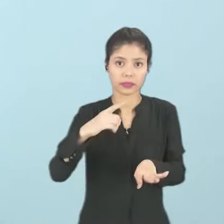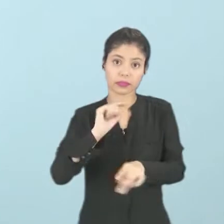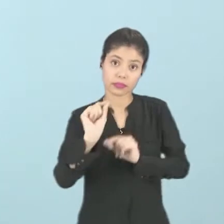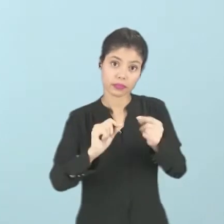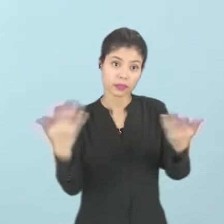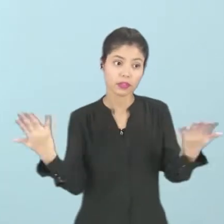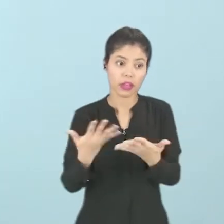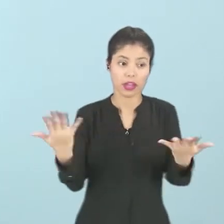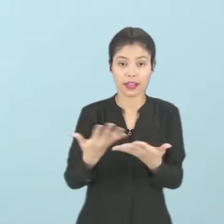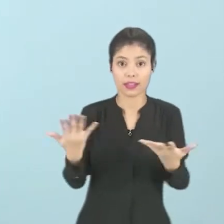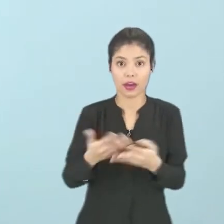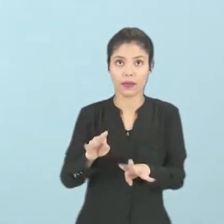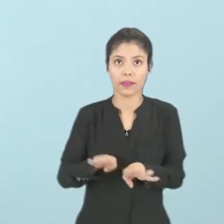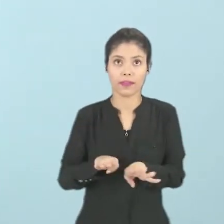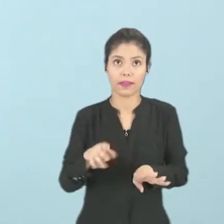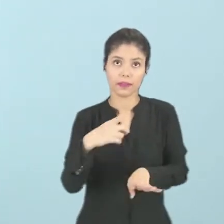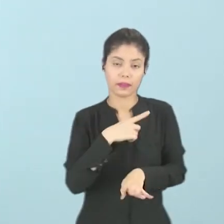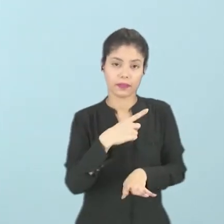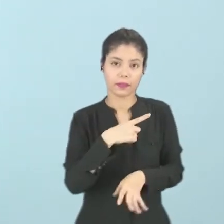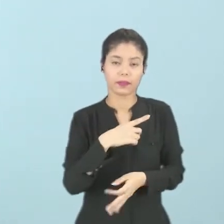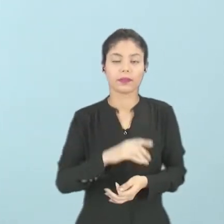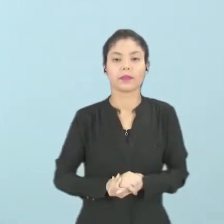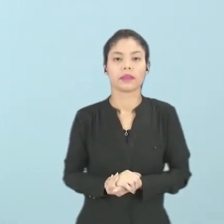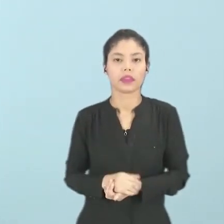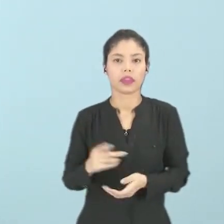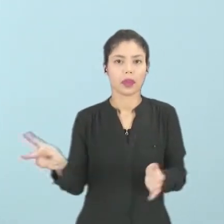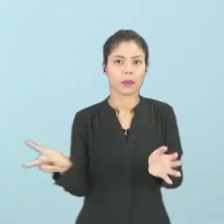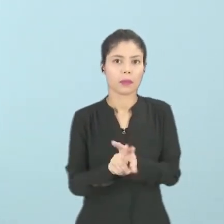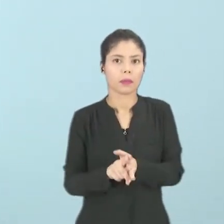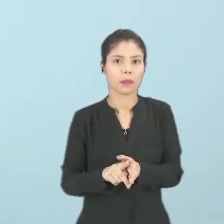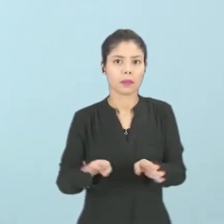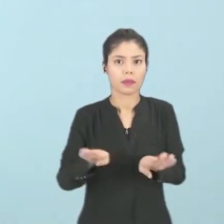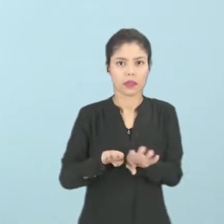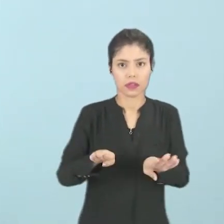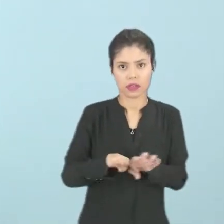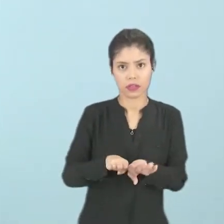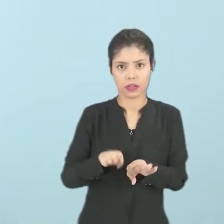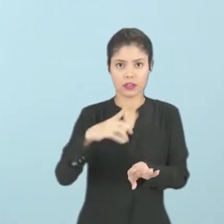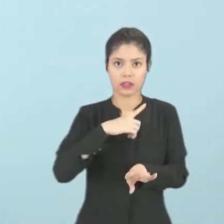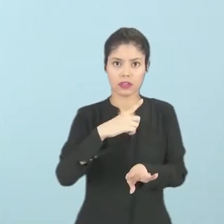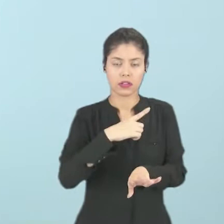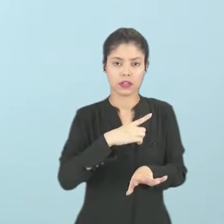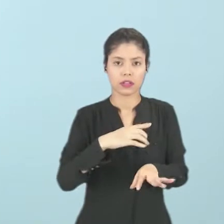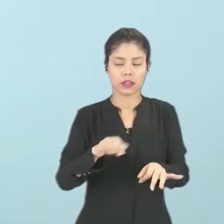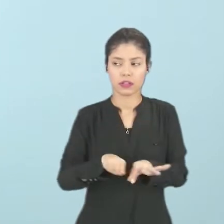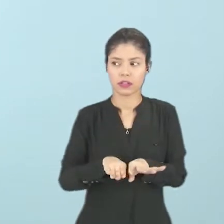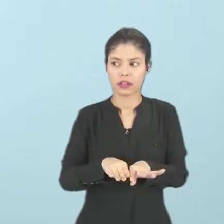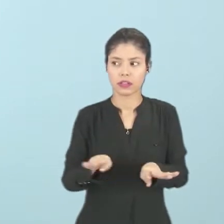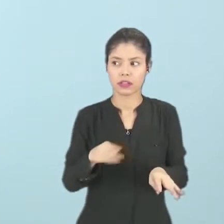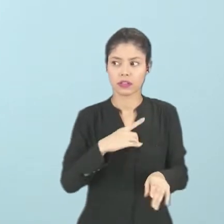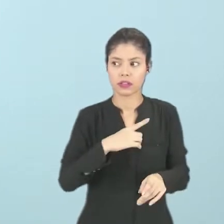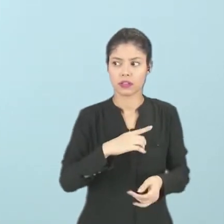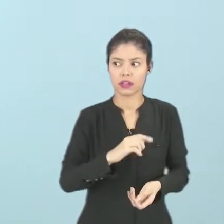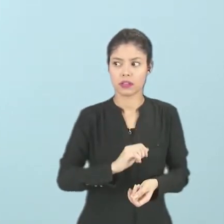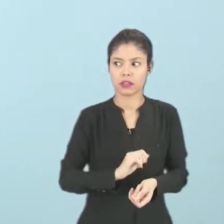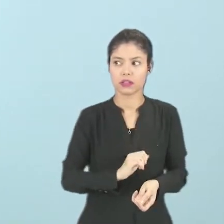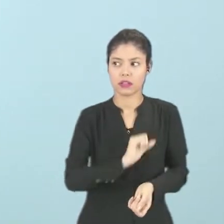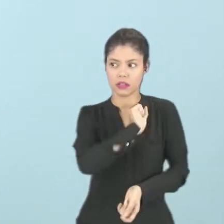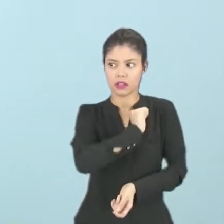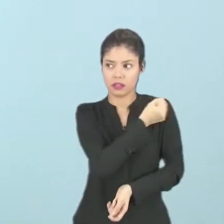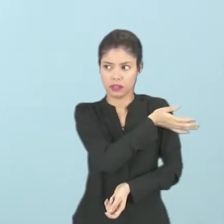nossa atualidade, desde os nossos primórdios da humanidade, é uma questão que ela vem ser debatida.